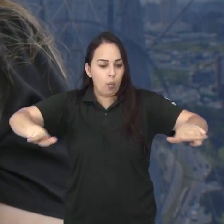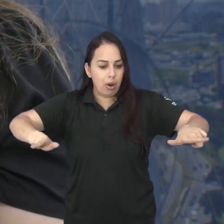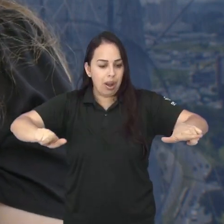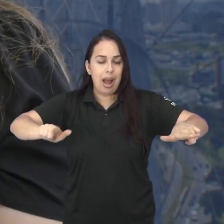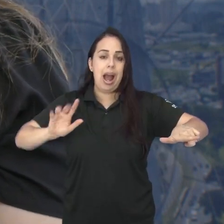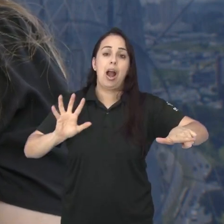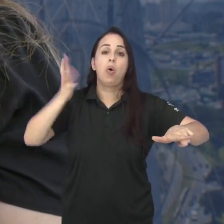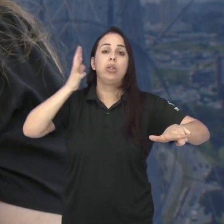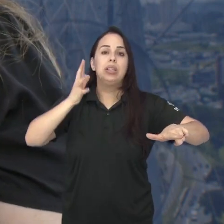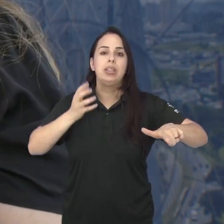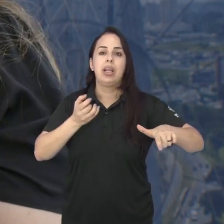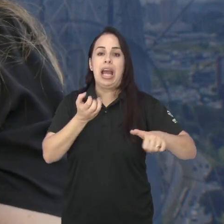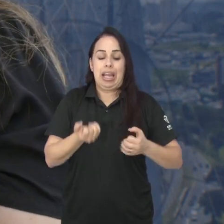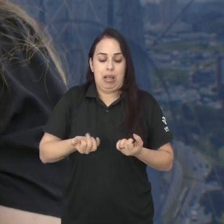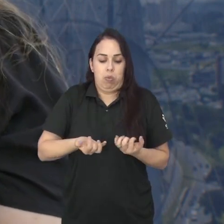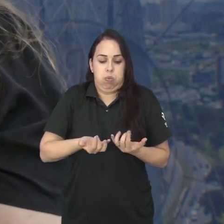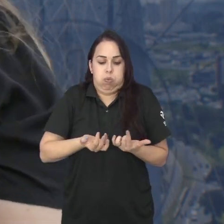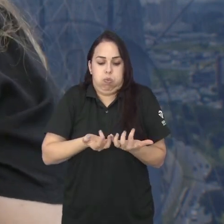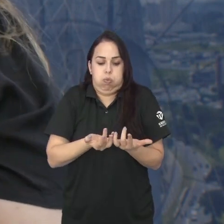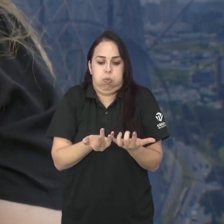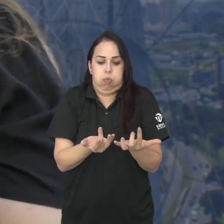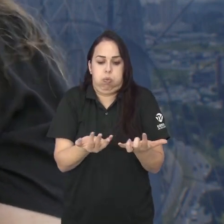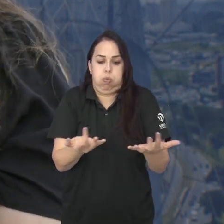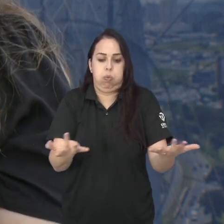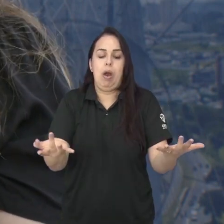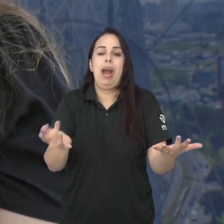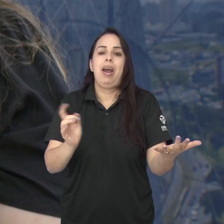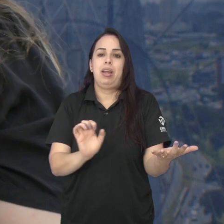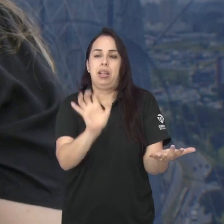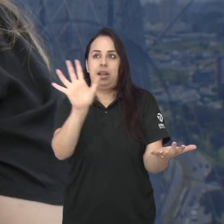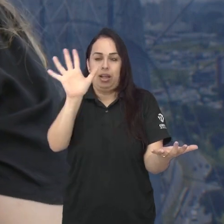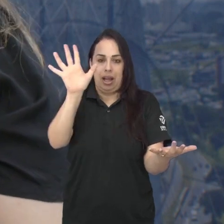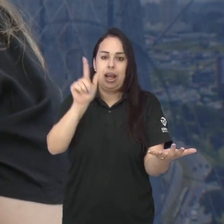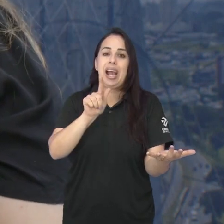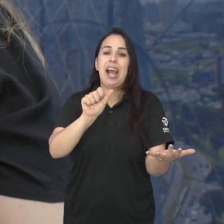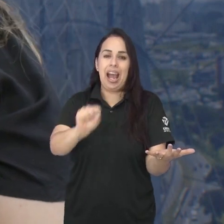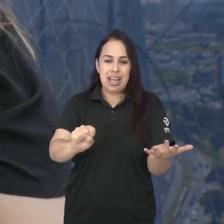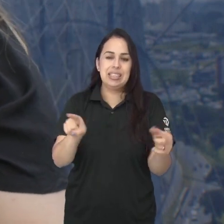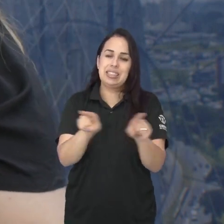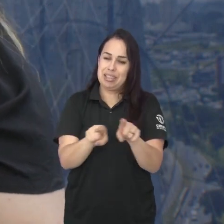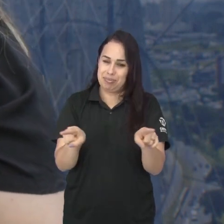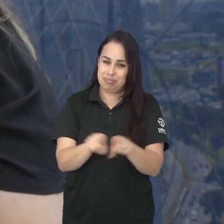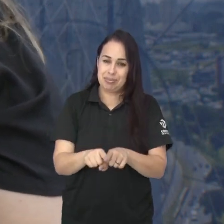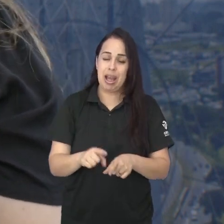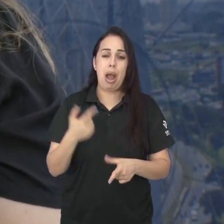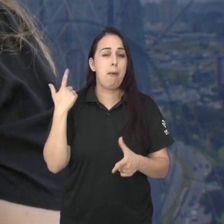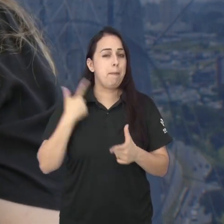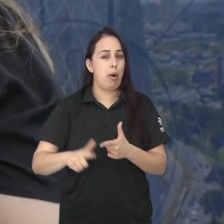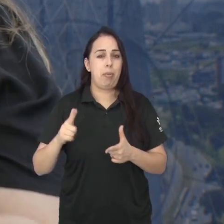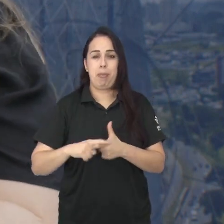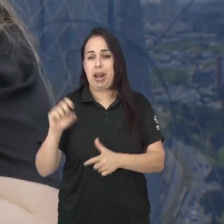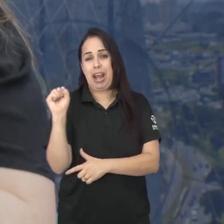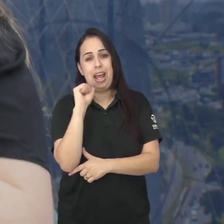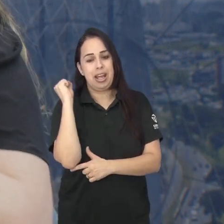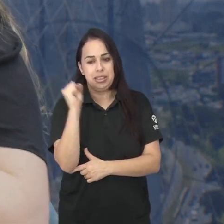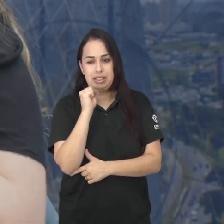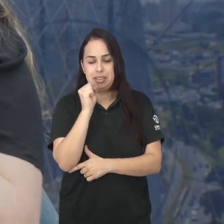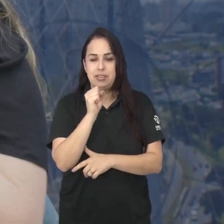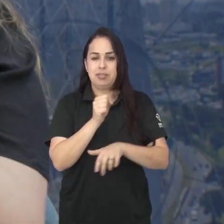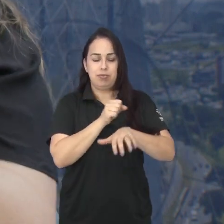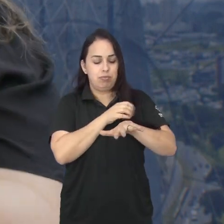as queimadas são maiores, as queimadas também liberam gases. Então é esse o grande problema que nós temos,